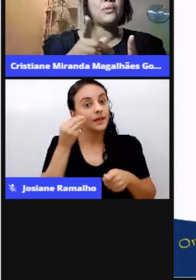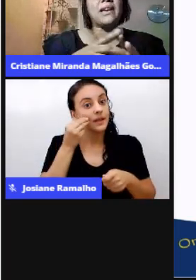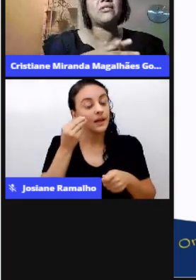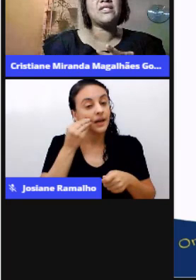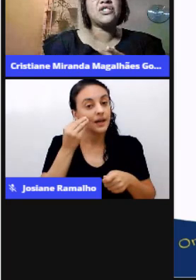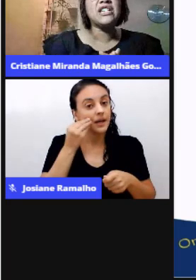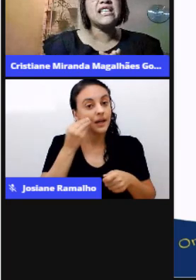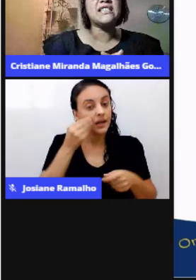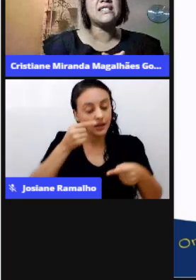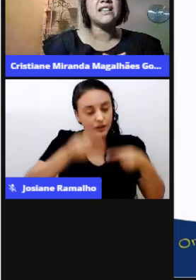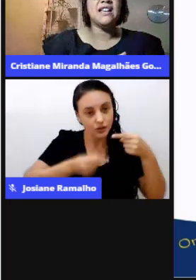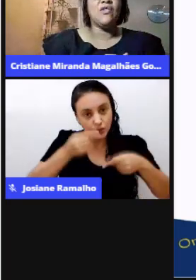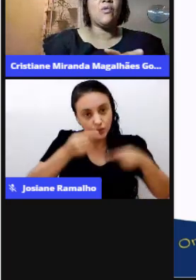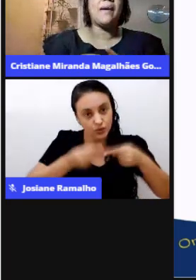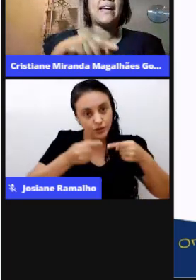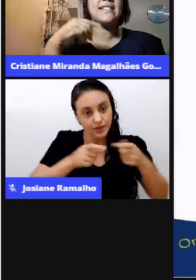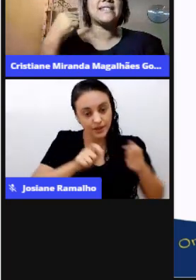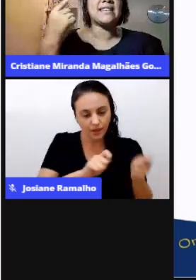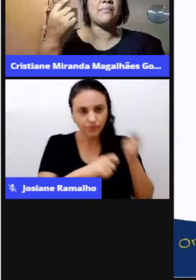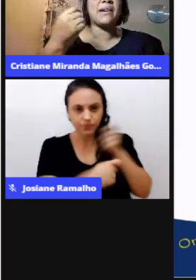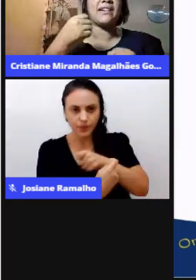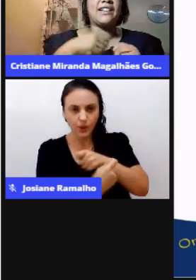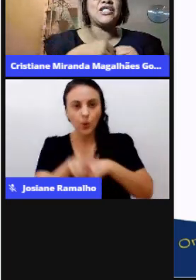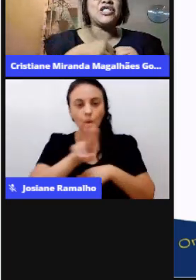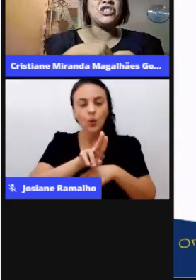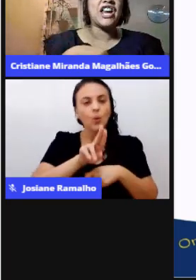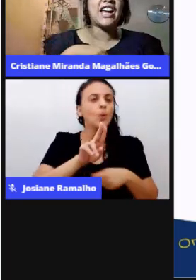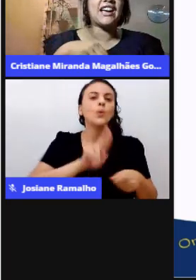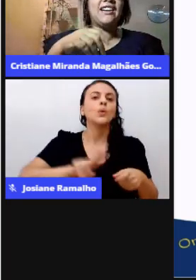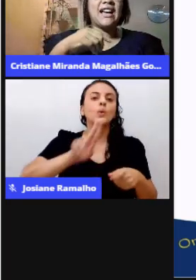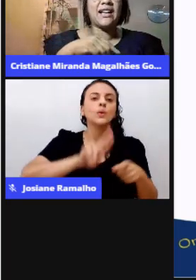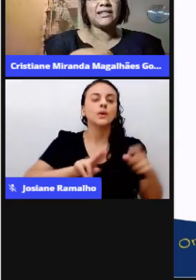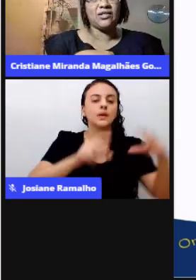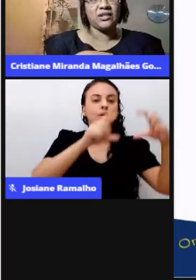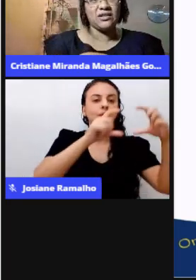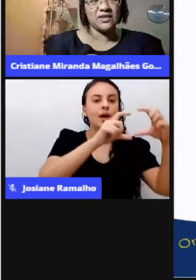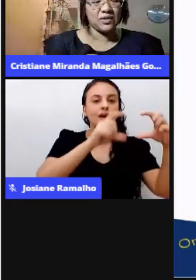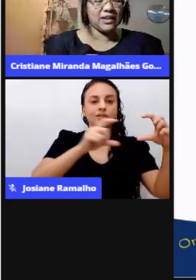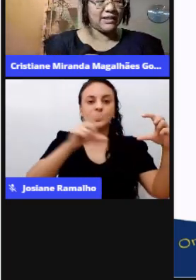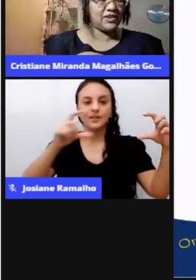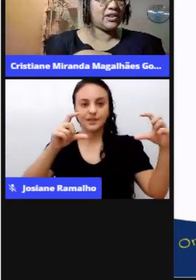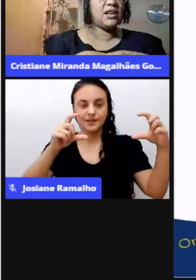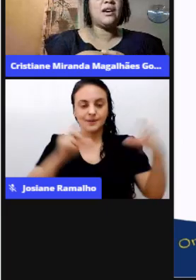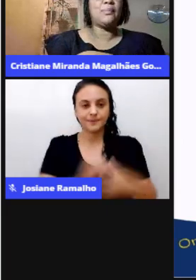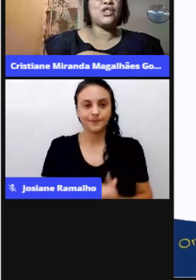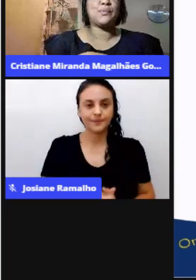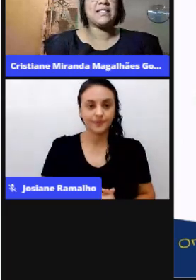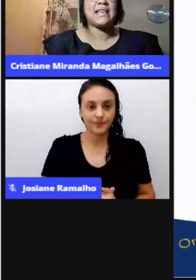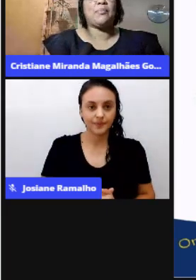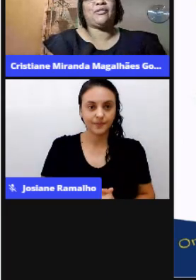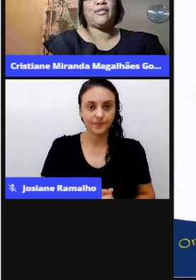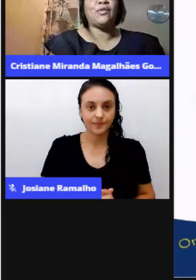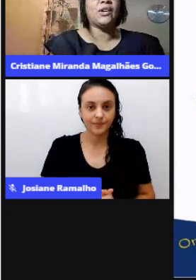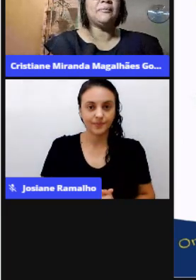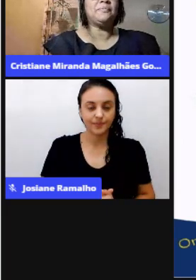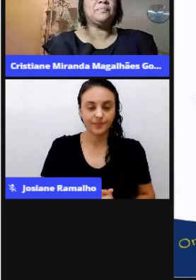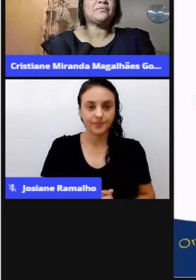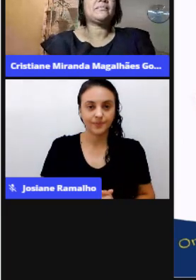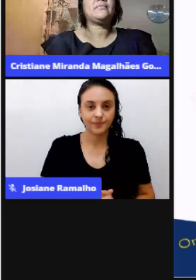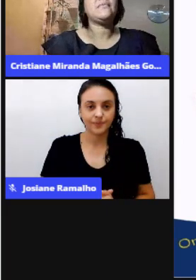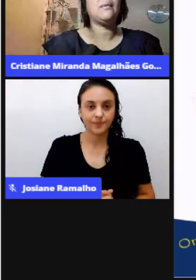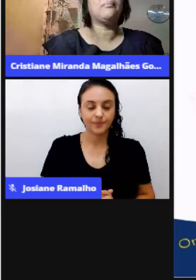a transposição por meio das tirinhas. Como é que esse saber grande chega até o nosso estudante? Pode passar, por